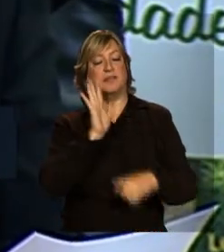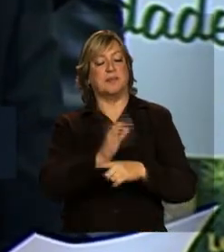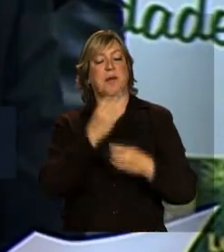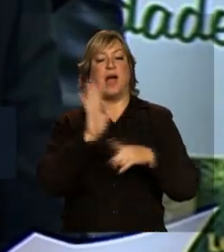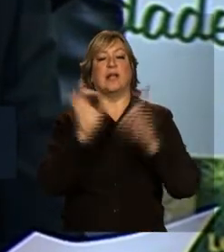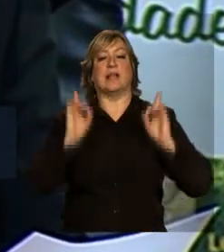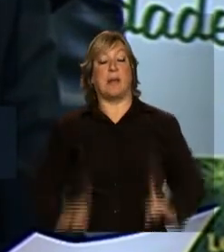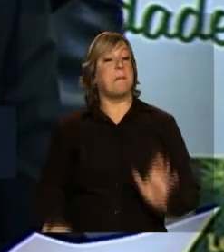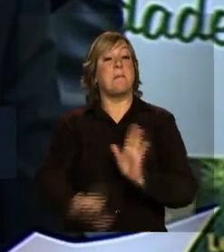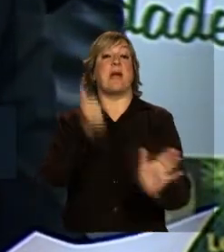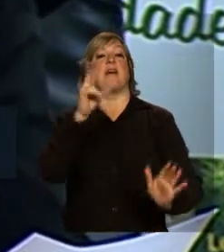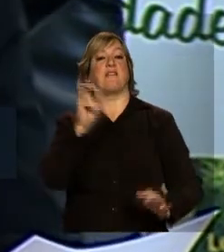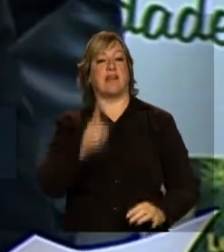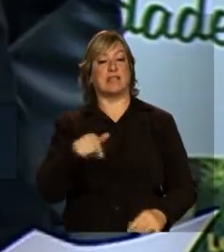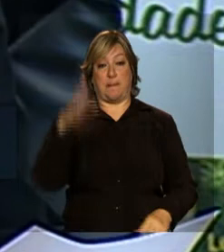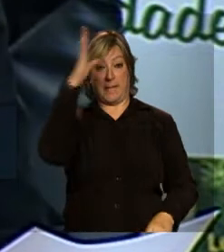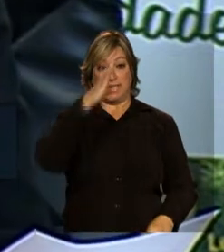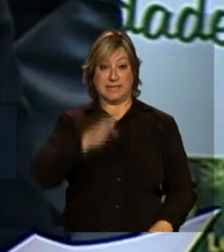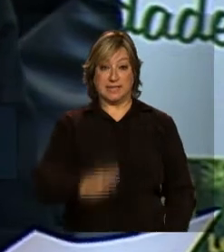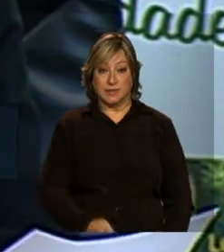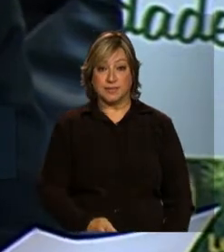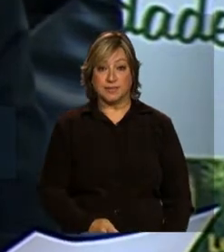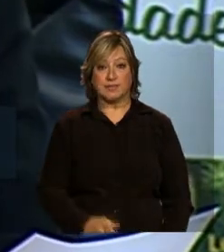É a primeira vez que o Brasil